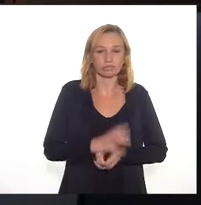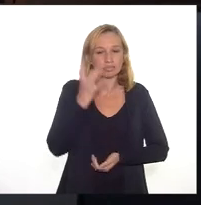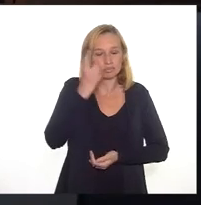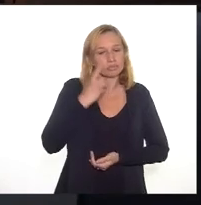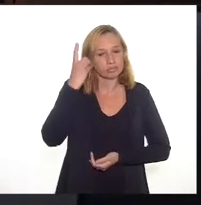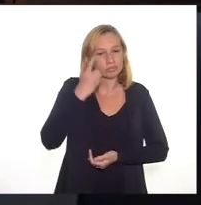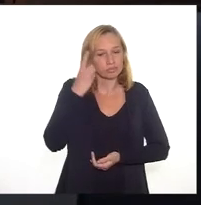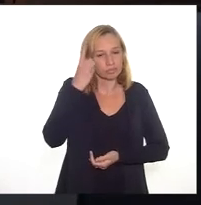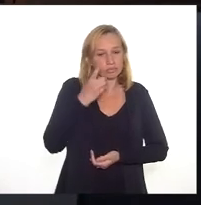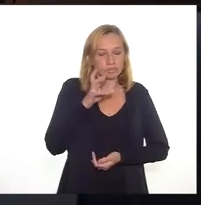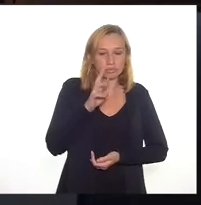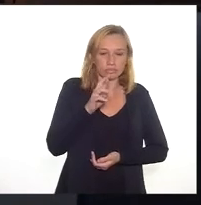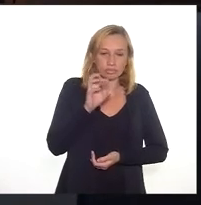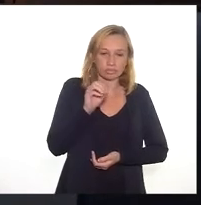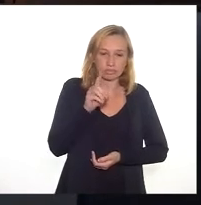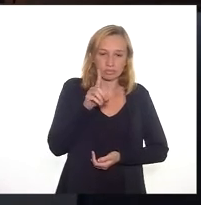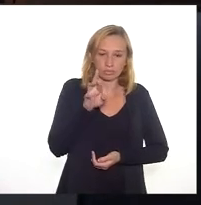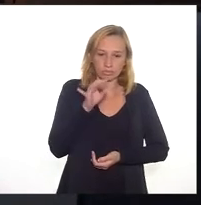Deputado Rodrigo Barcelar.